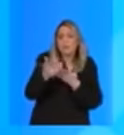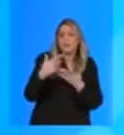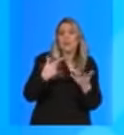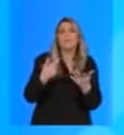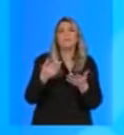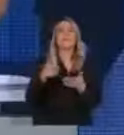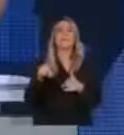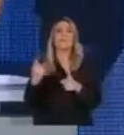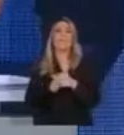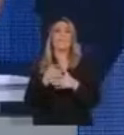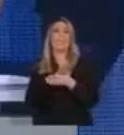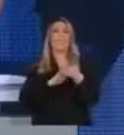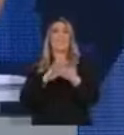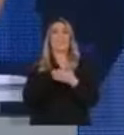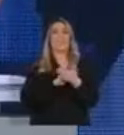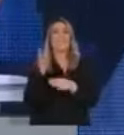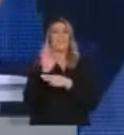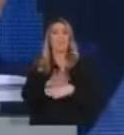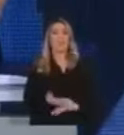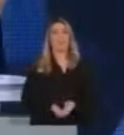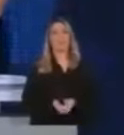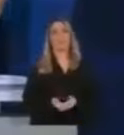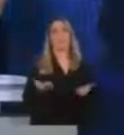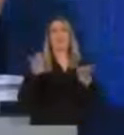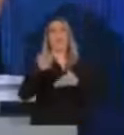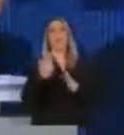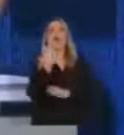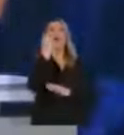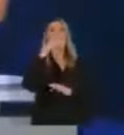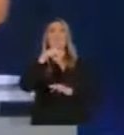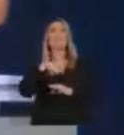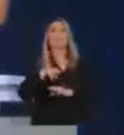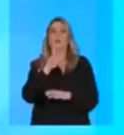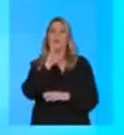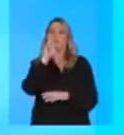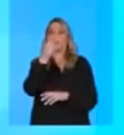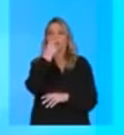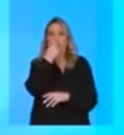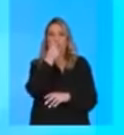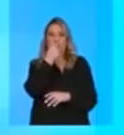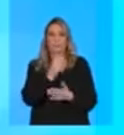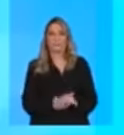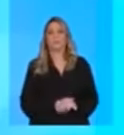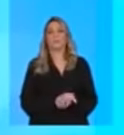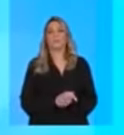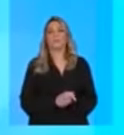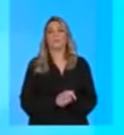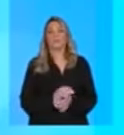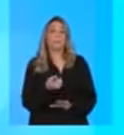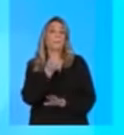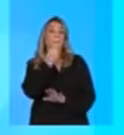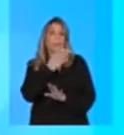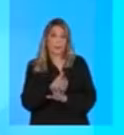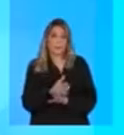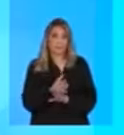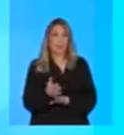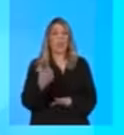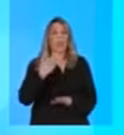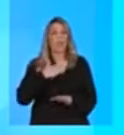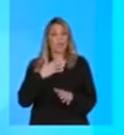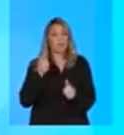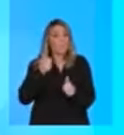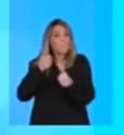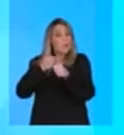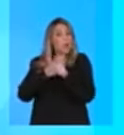ninguém candidato índio da Costa o senhor tem mais um minuto para sua tréplica bem eu que sou muito próximo do